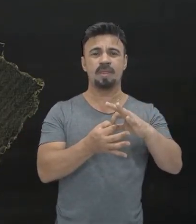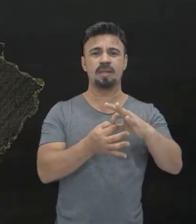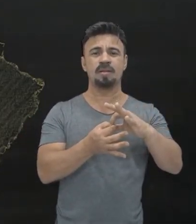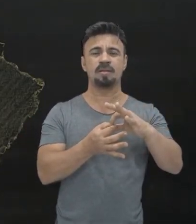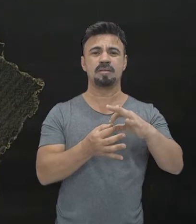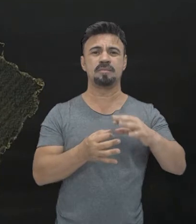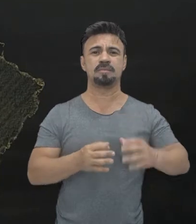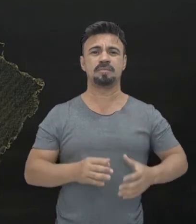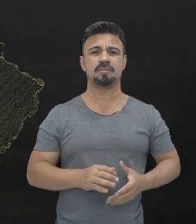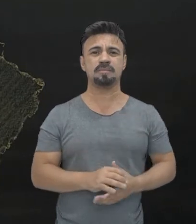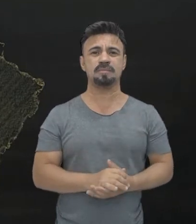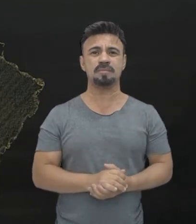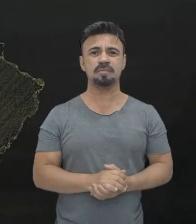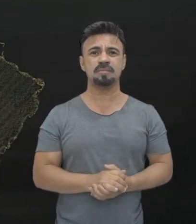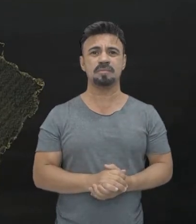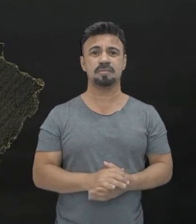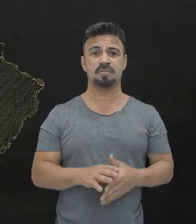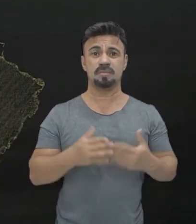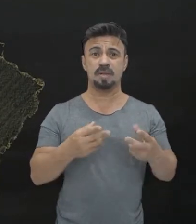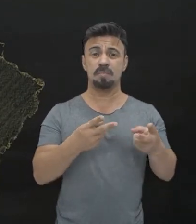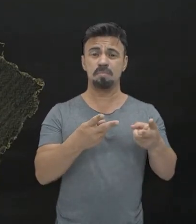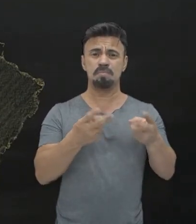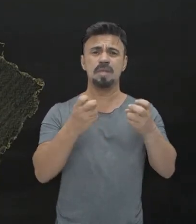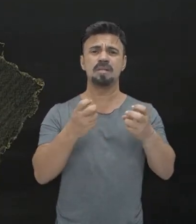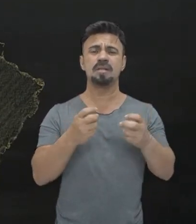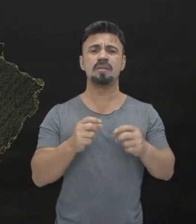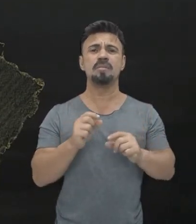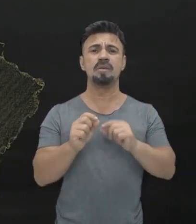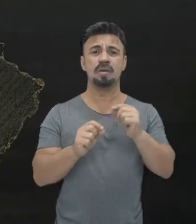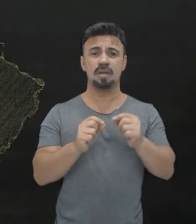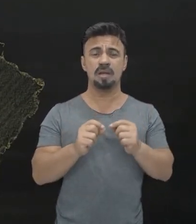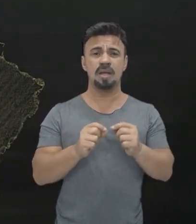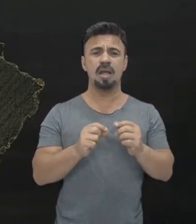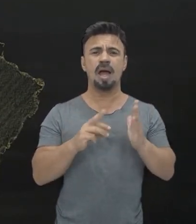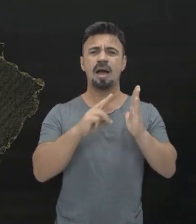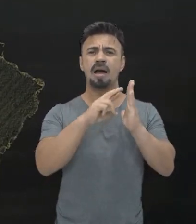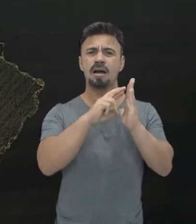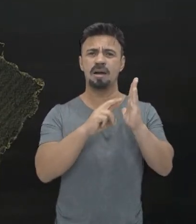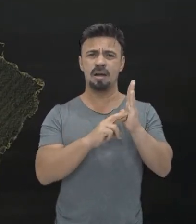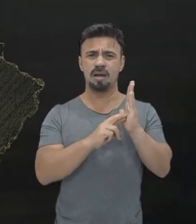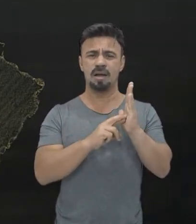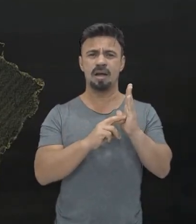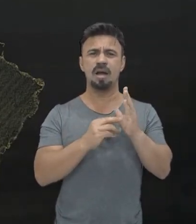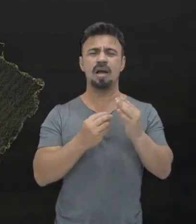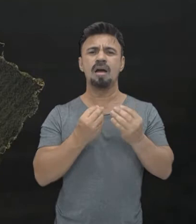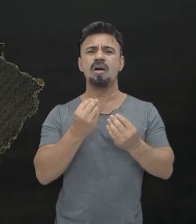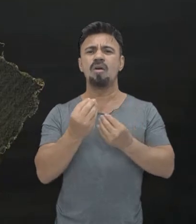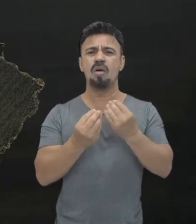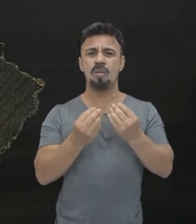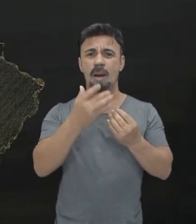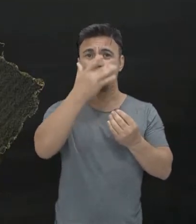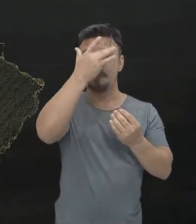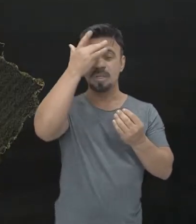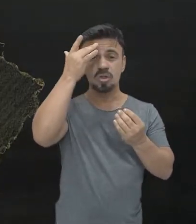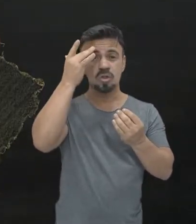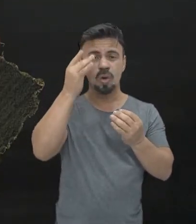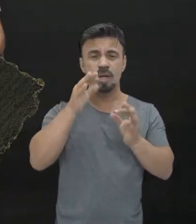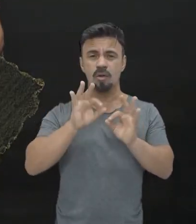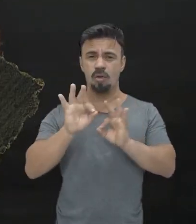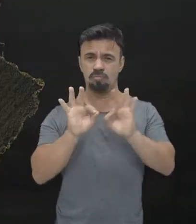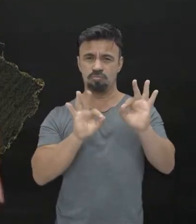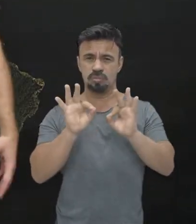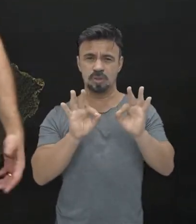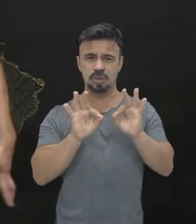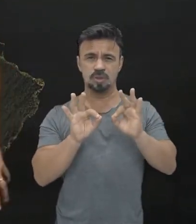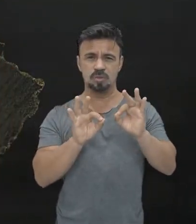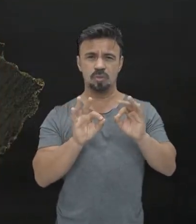grandes partes. Então percebam que o critério segundo o qual a pessoa que regionalizou o espaço